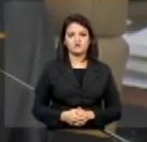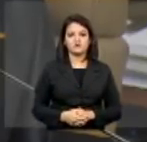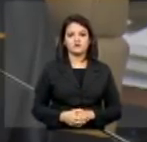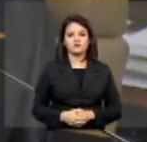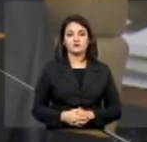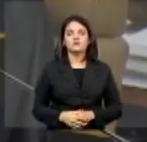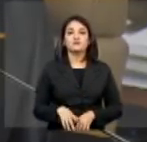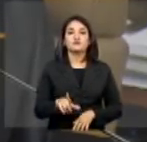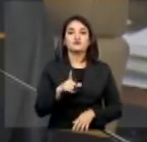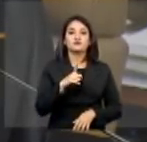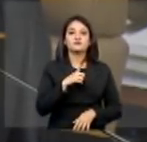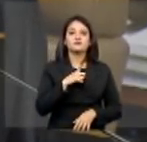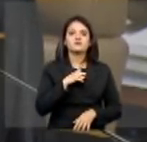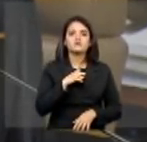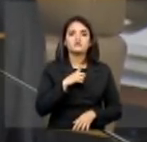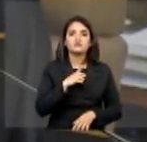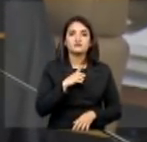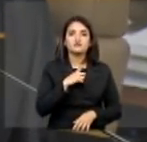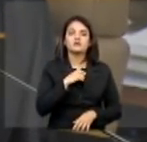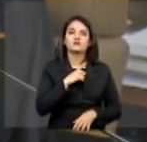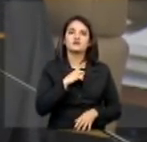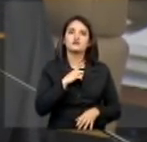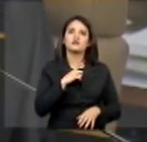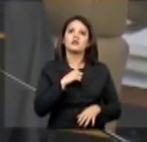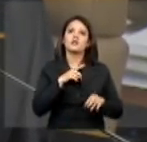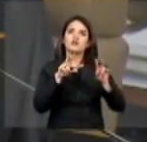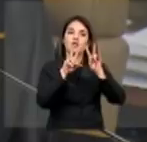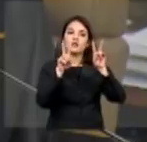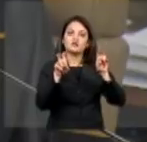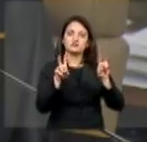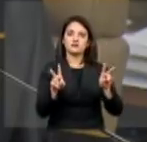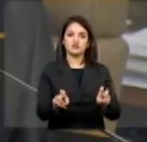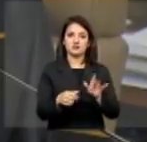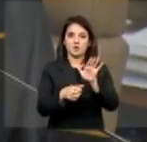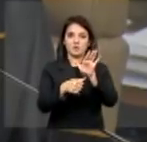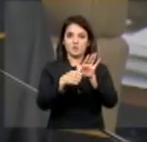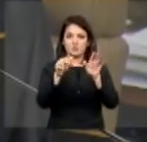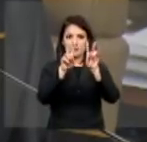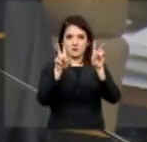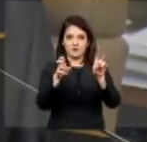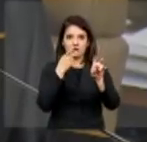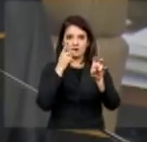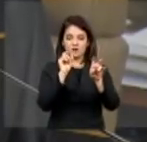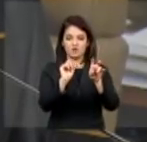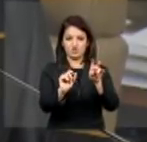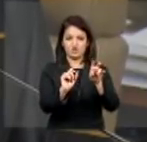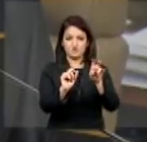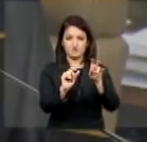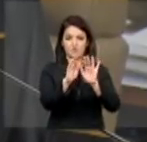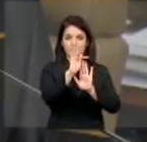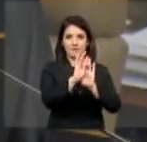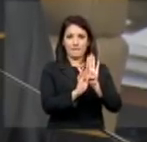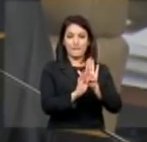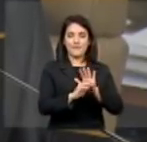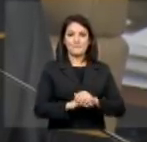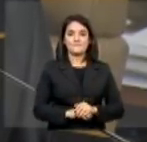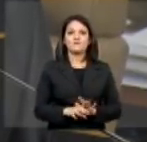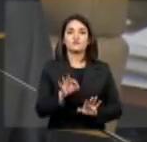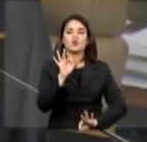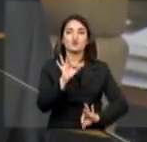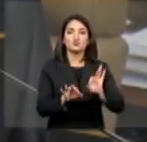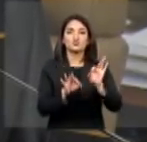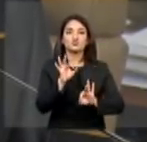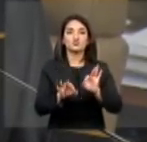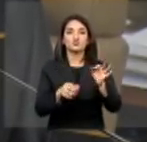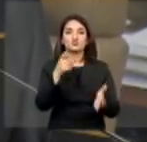a citação abrindo as portas no primeiro dos itens que acabo de mencionar diz o juiz sentenciante